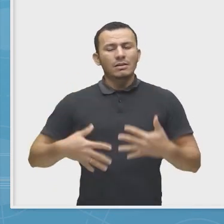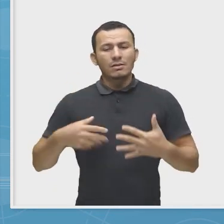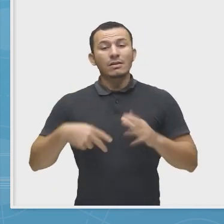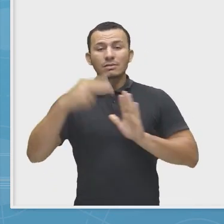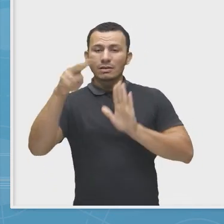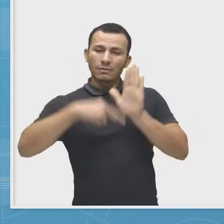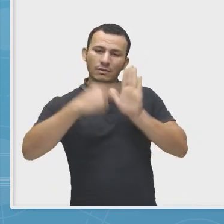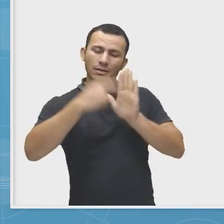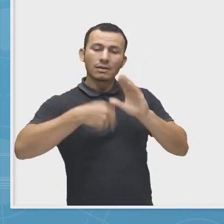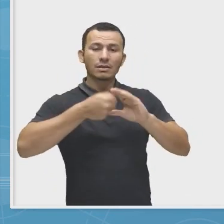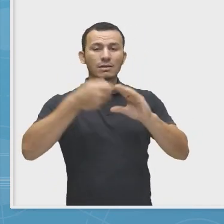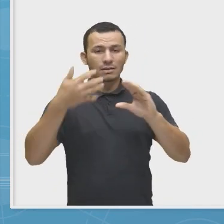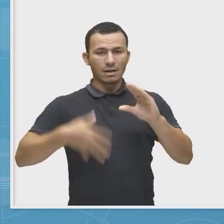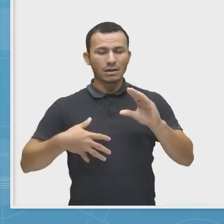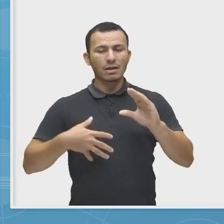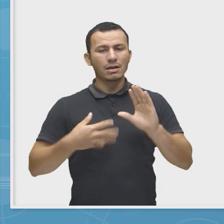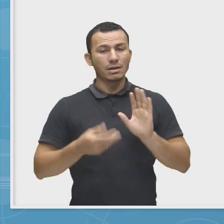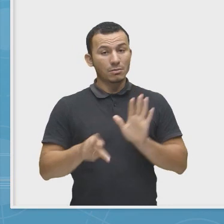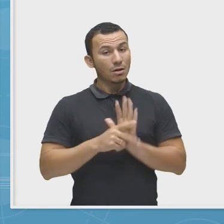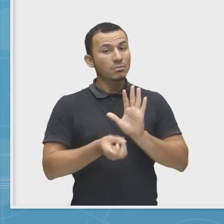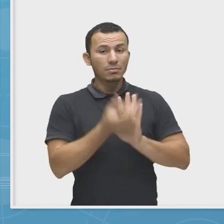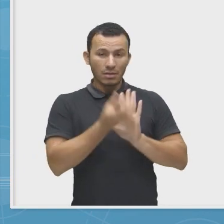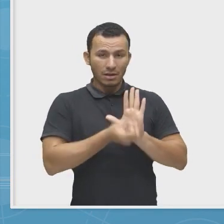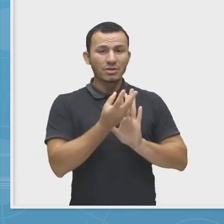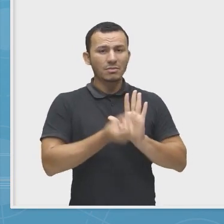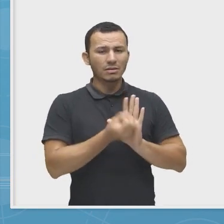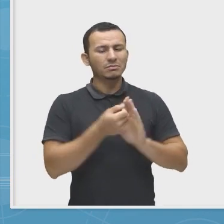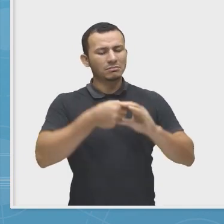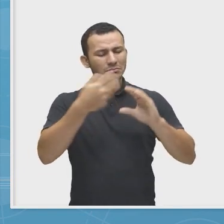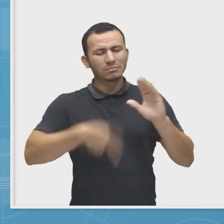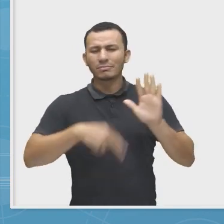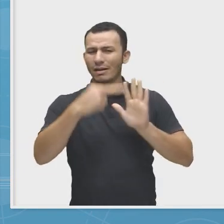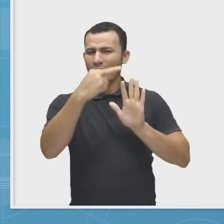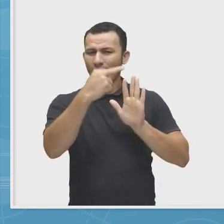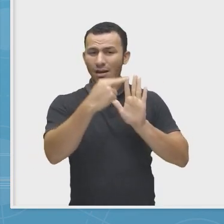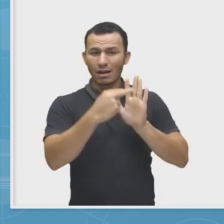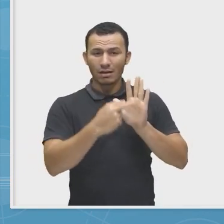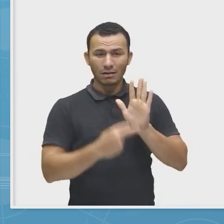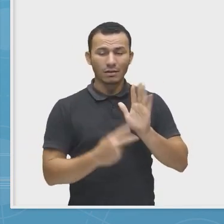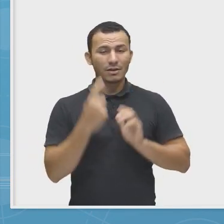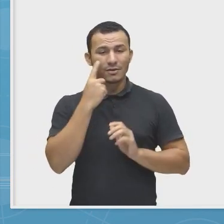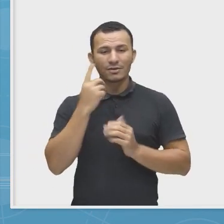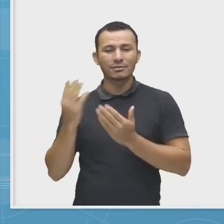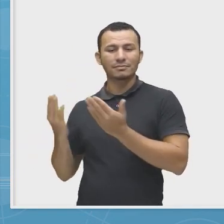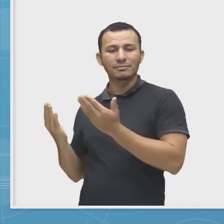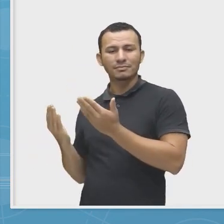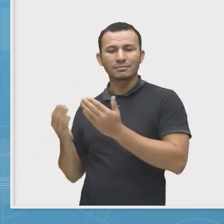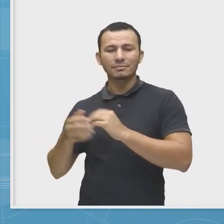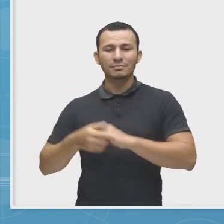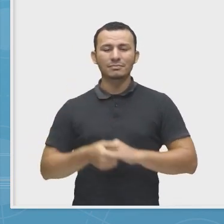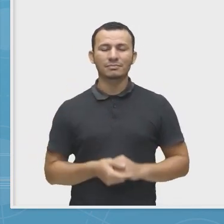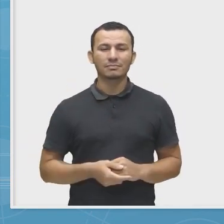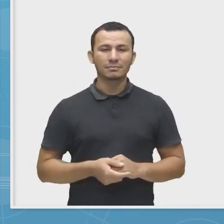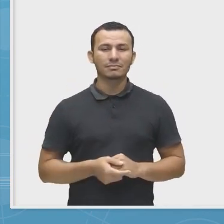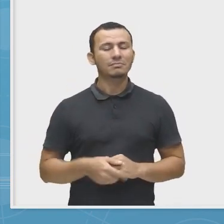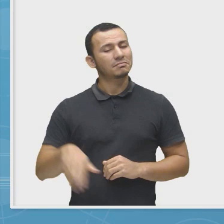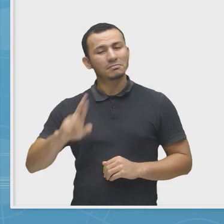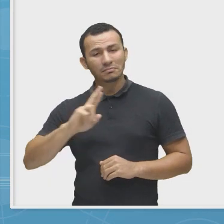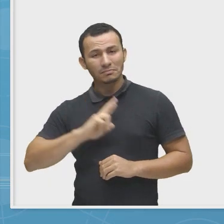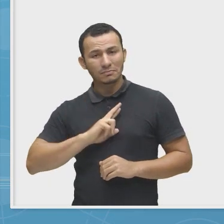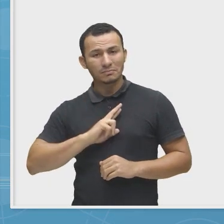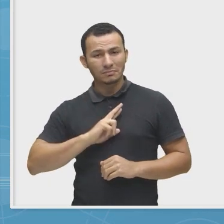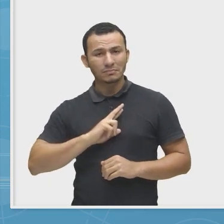características do poema, né? E aí vocês vão fazer a leitura e